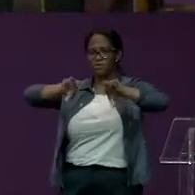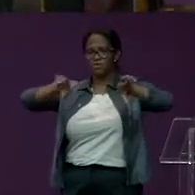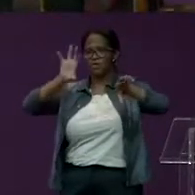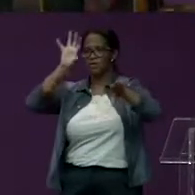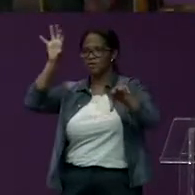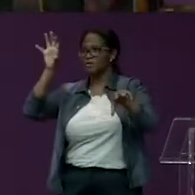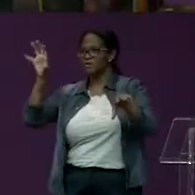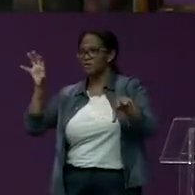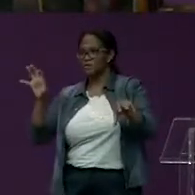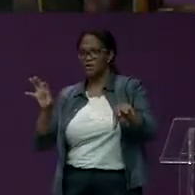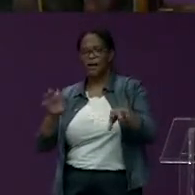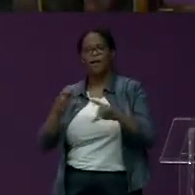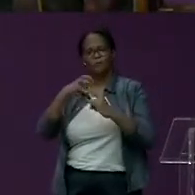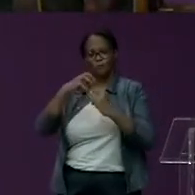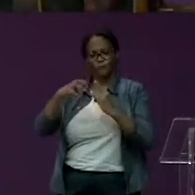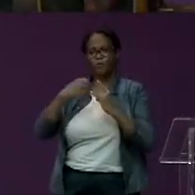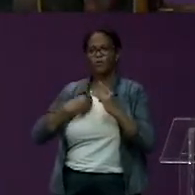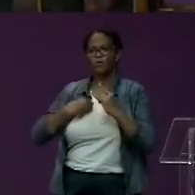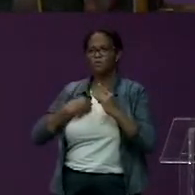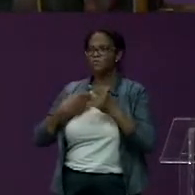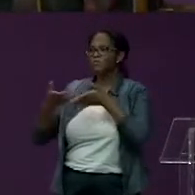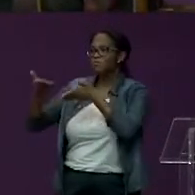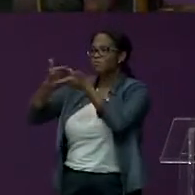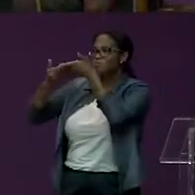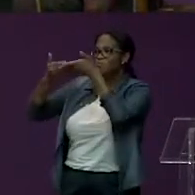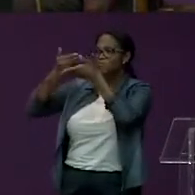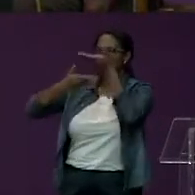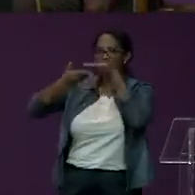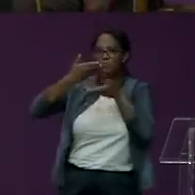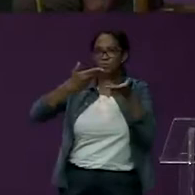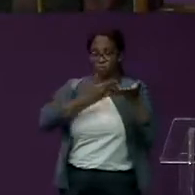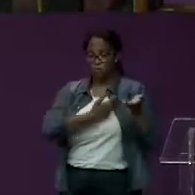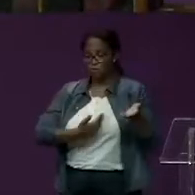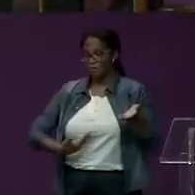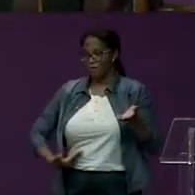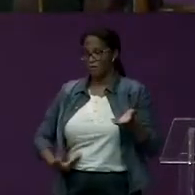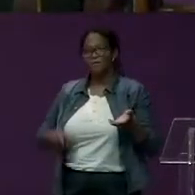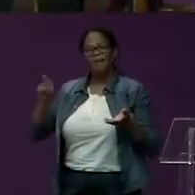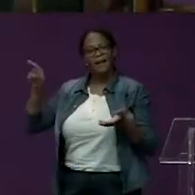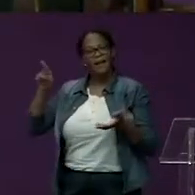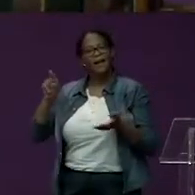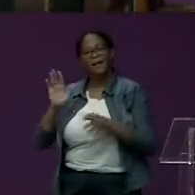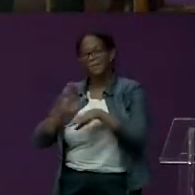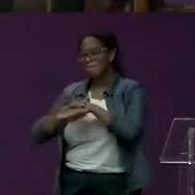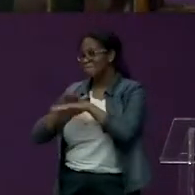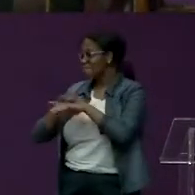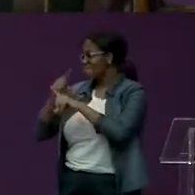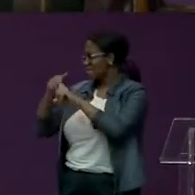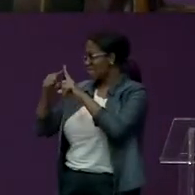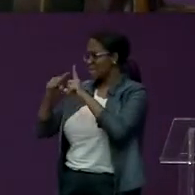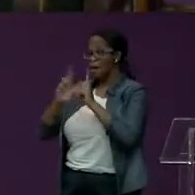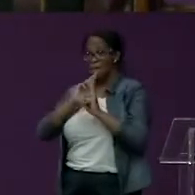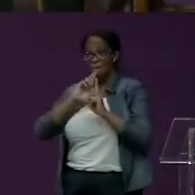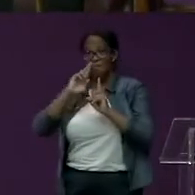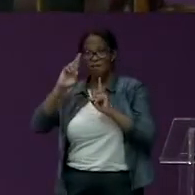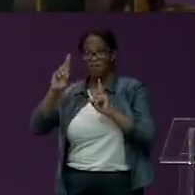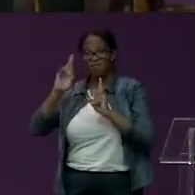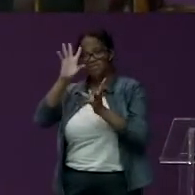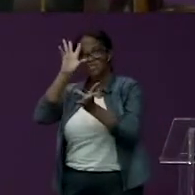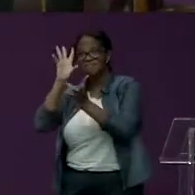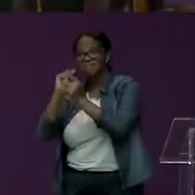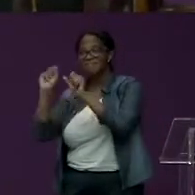Fiocruz está e fez cooperação com os governadores, então acho que ali um pouco parte da pergunta que você me faz é respondida. Então, eu queria